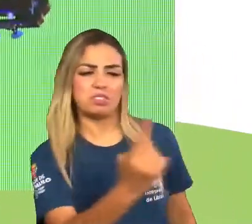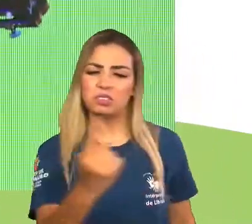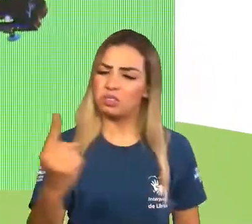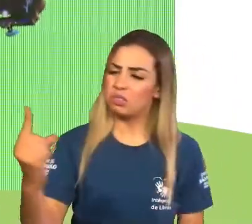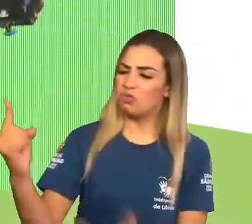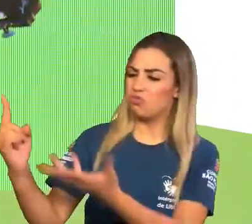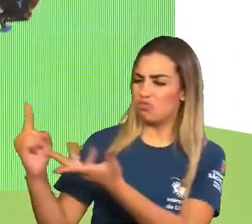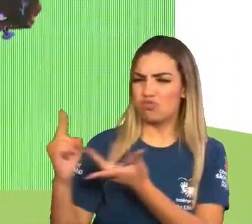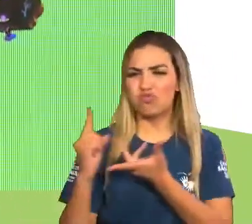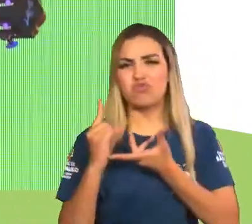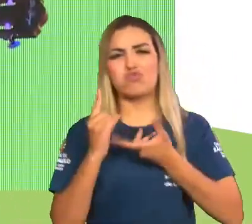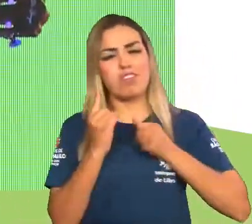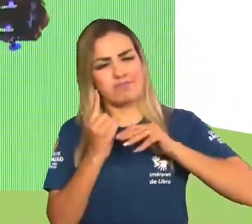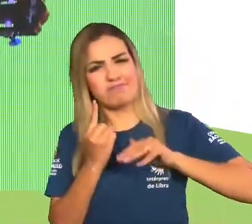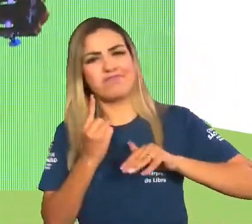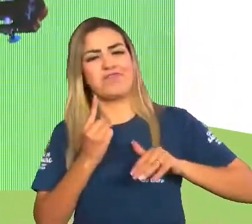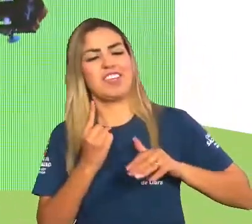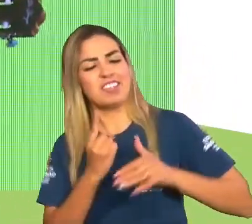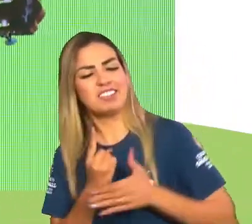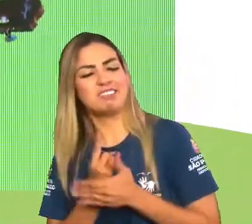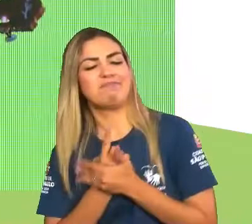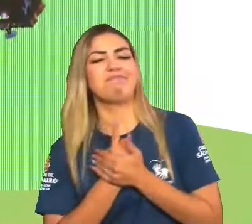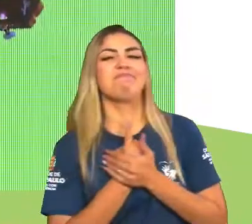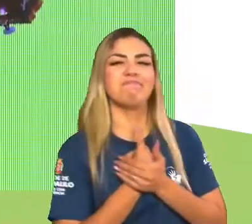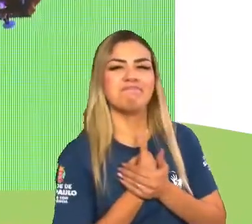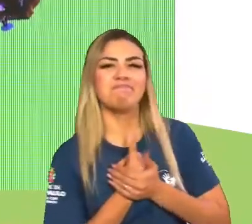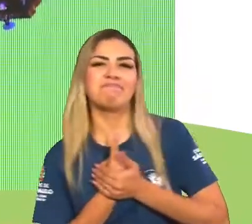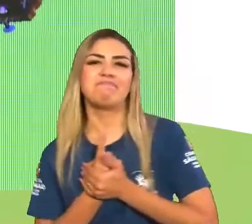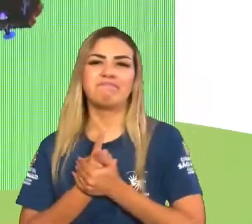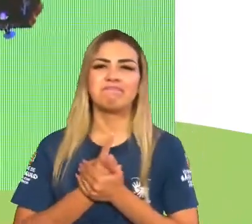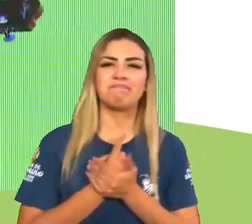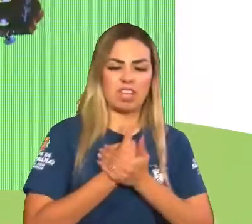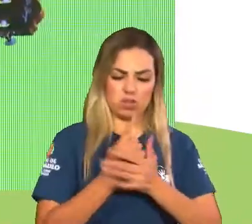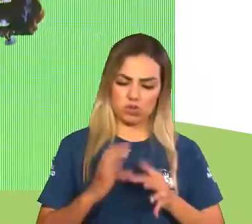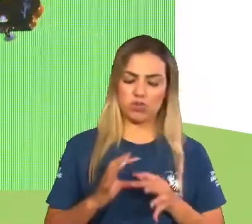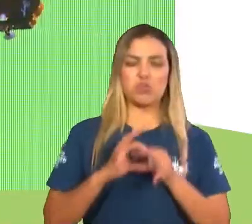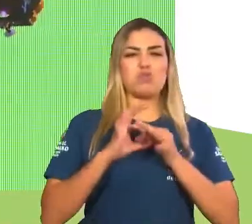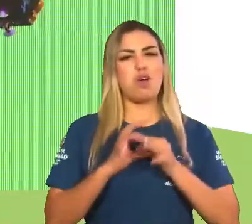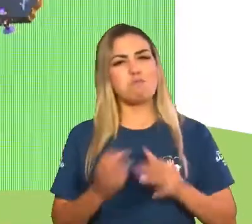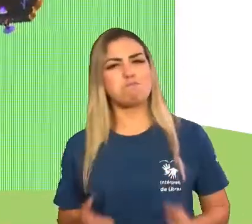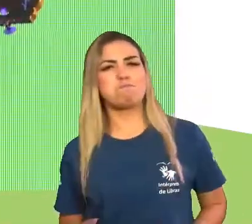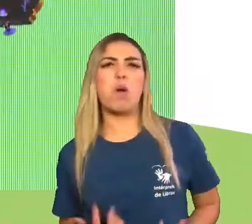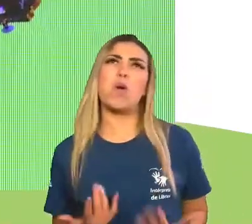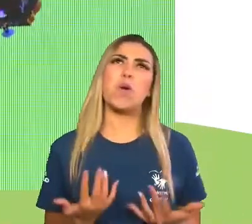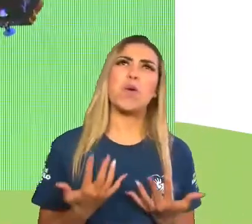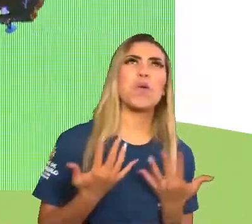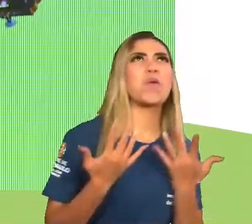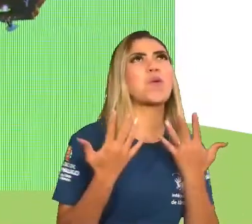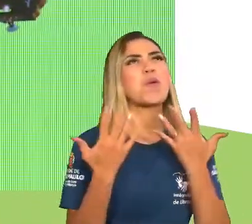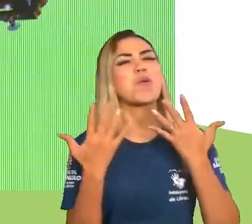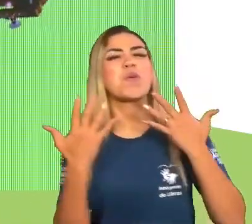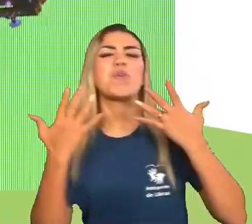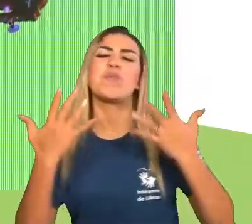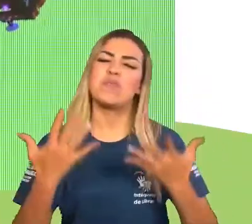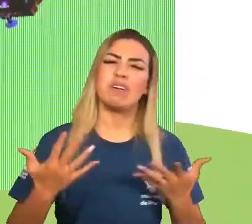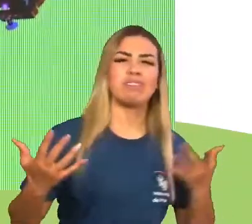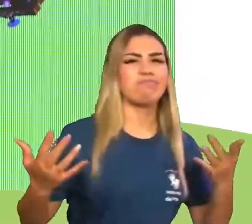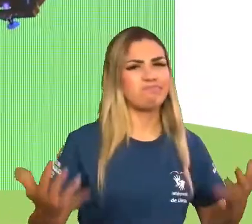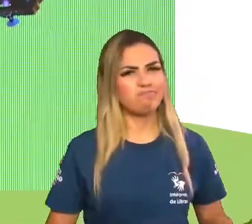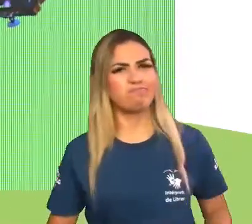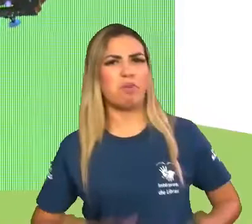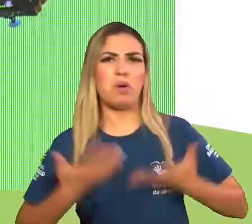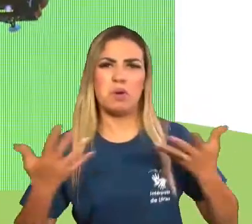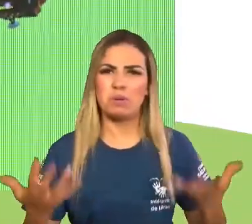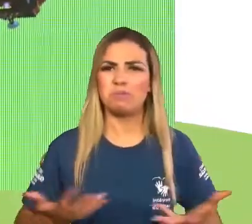Quero aqui. Bem-vindo à minha vinda, linda, calor. Você é vitamina, guia e é show.